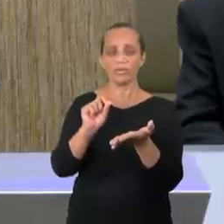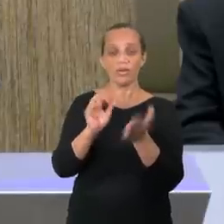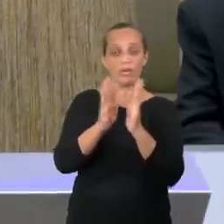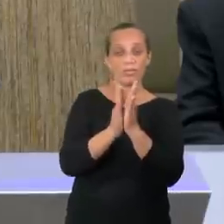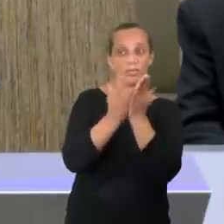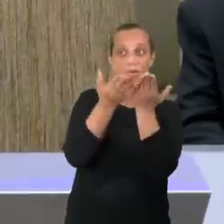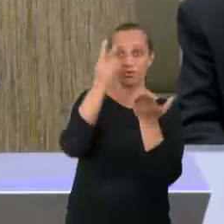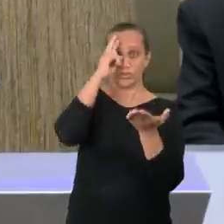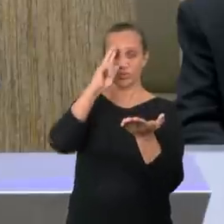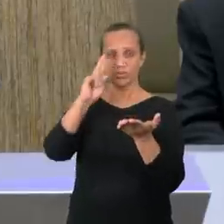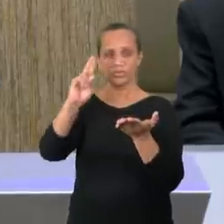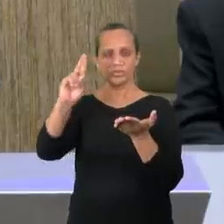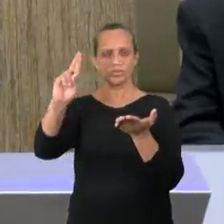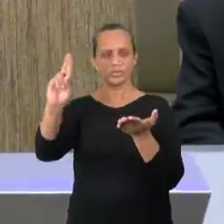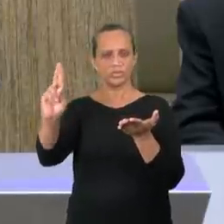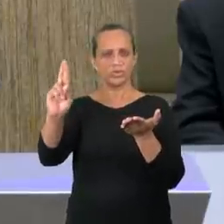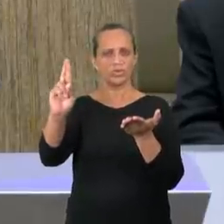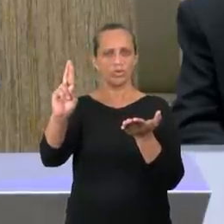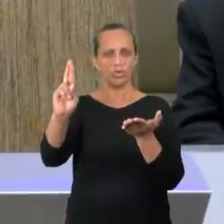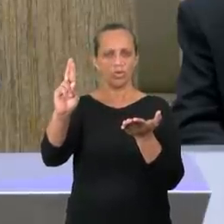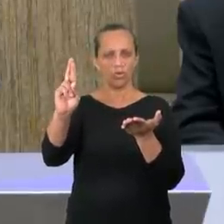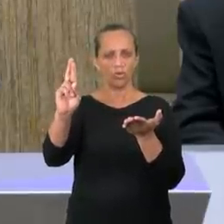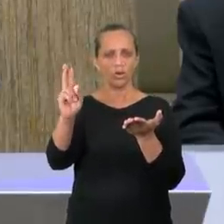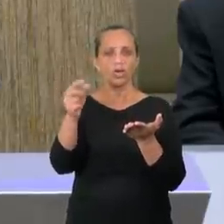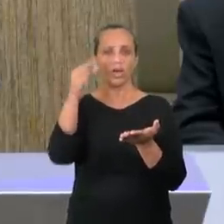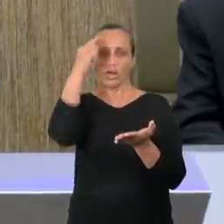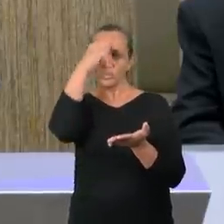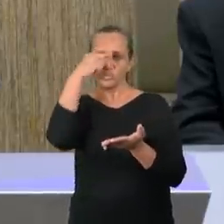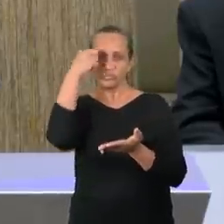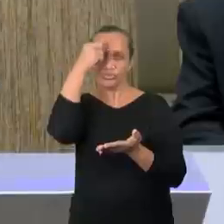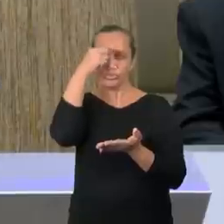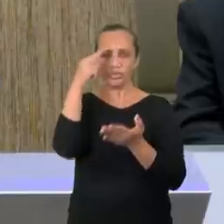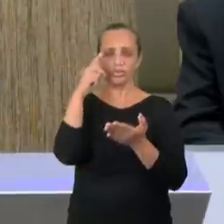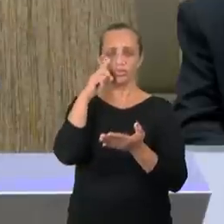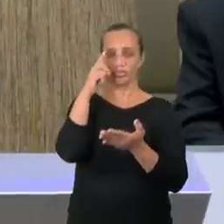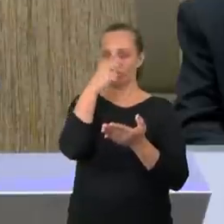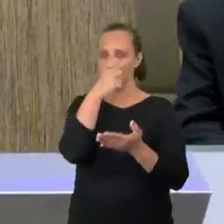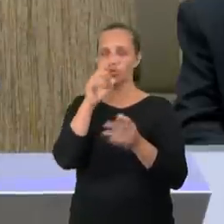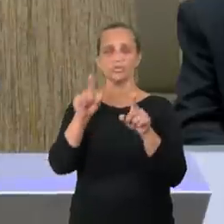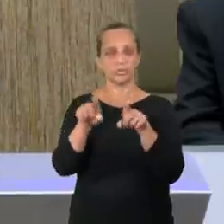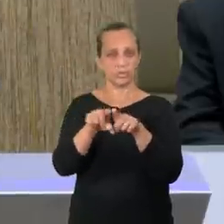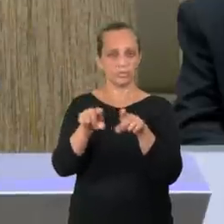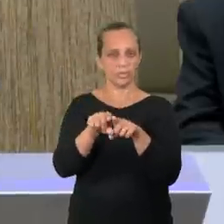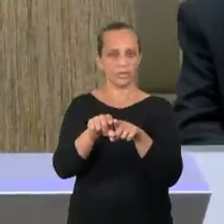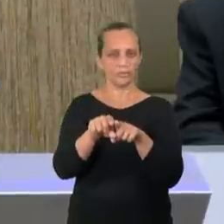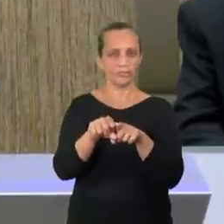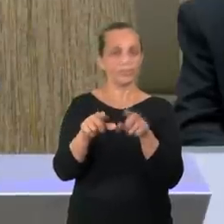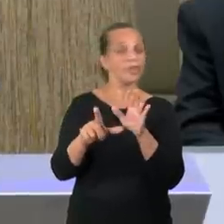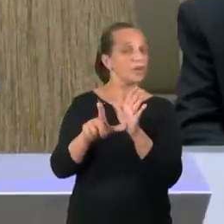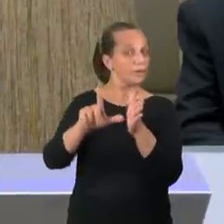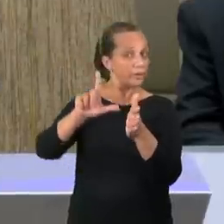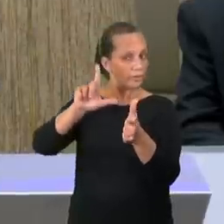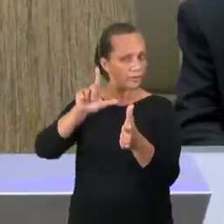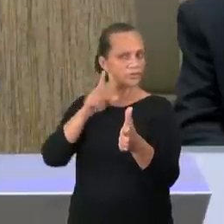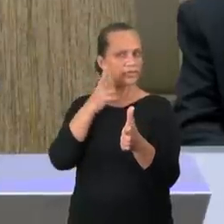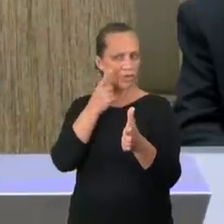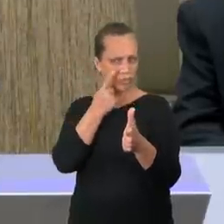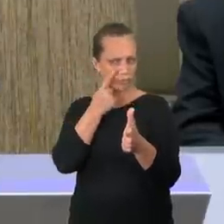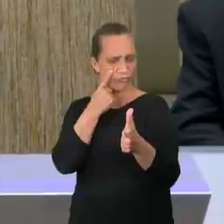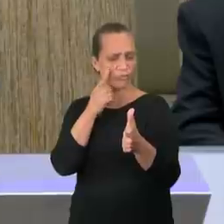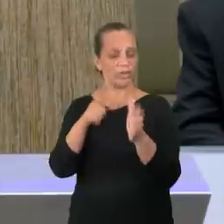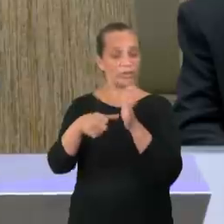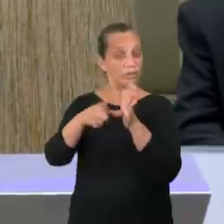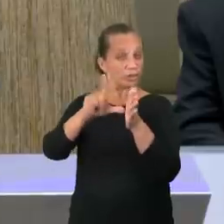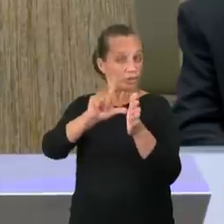por testeiras entre os teus olhos. Veja que a exigência de Deus